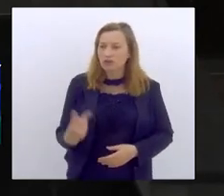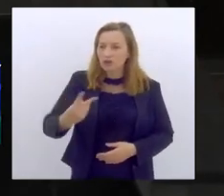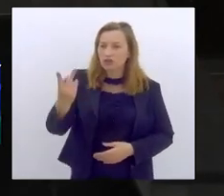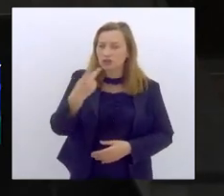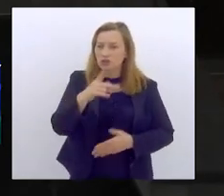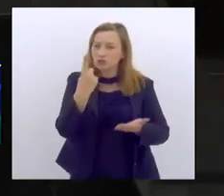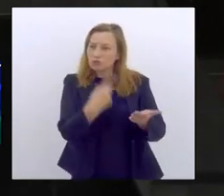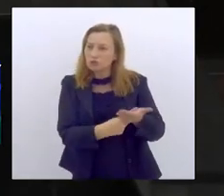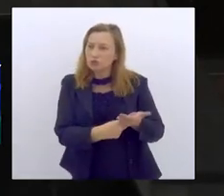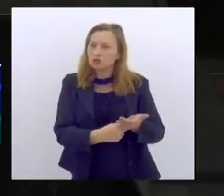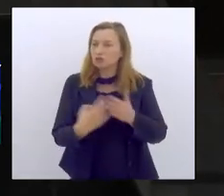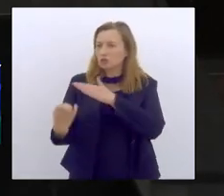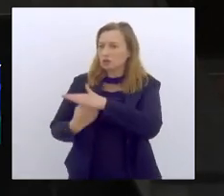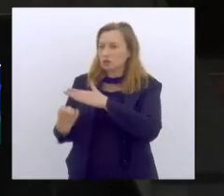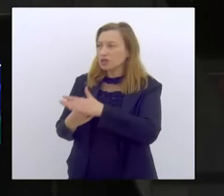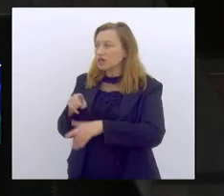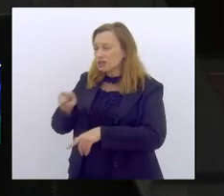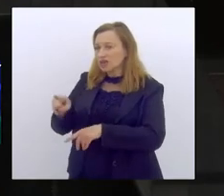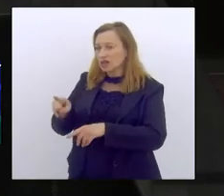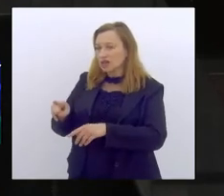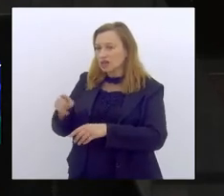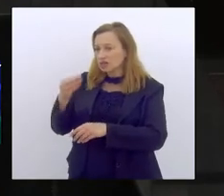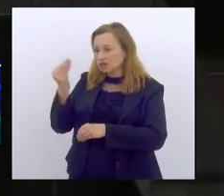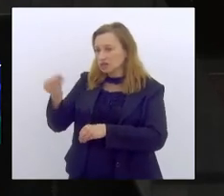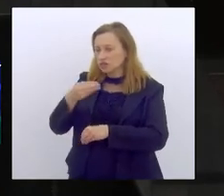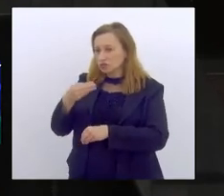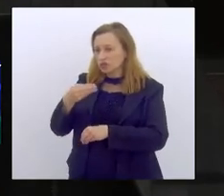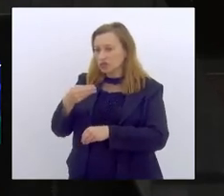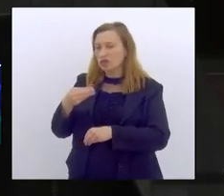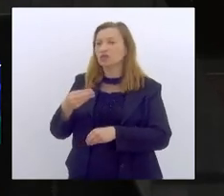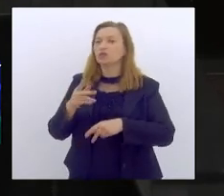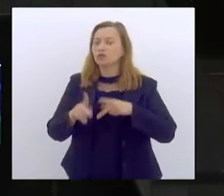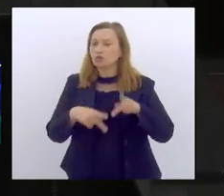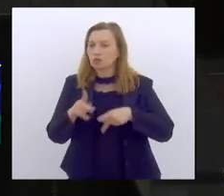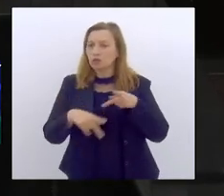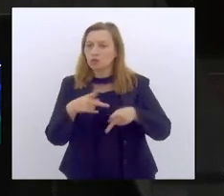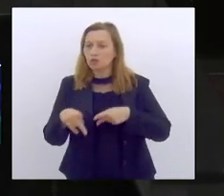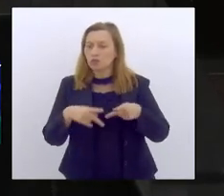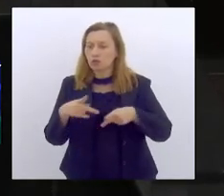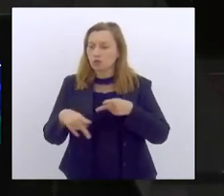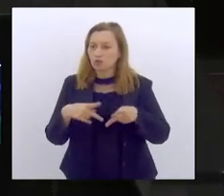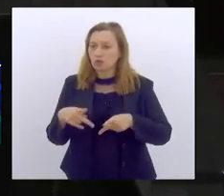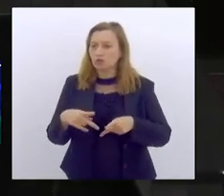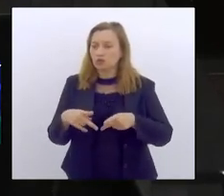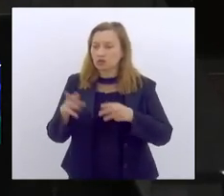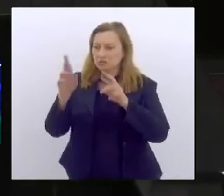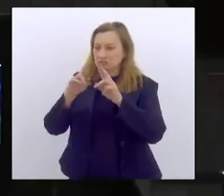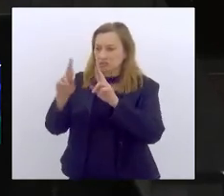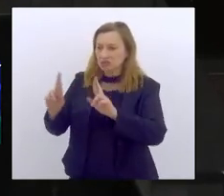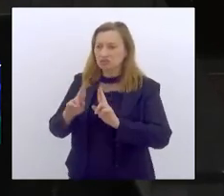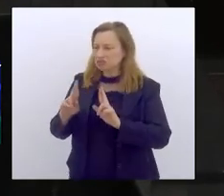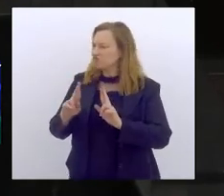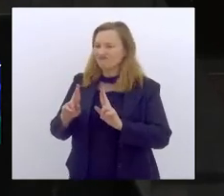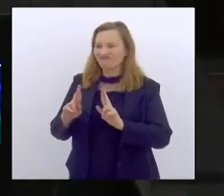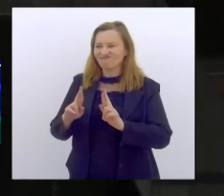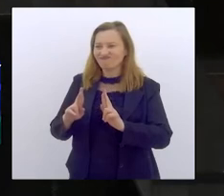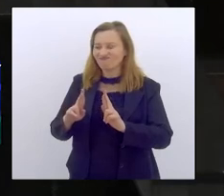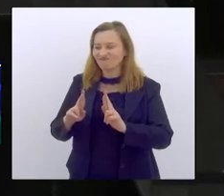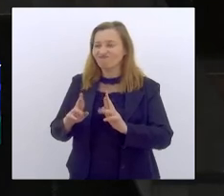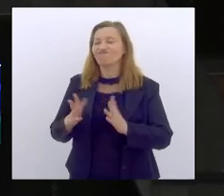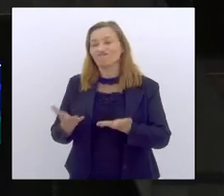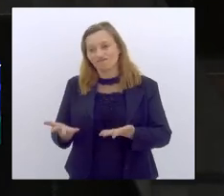seus compromissos que fica a concessionária e ela está faltando com respeito está faltando com atenção está faltando com a